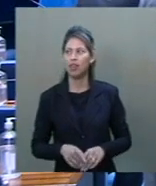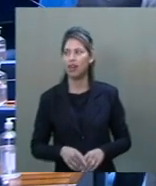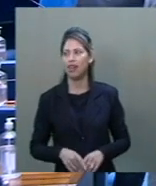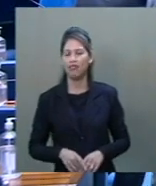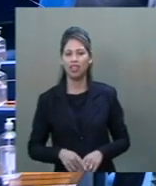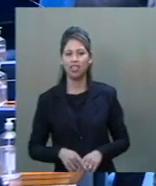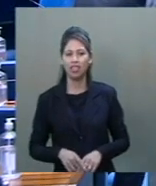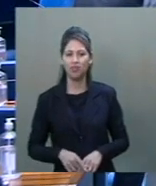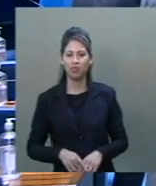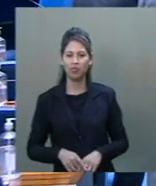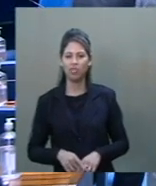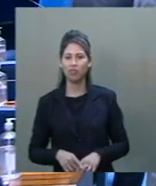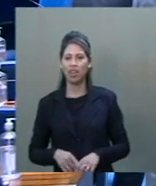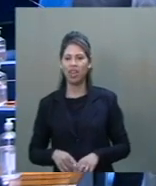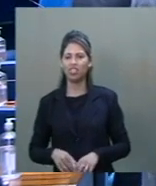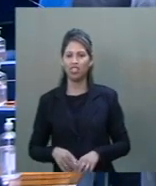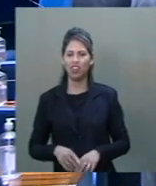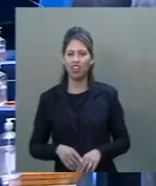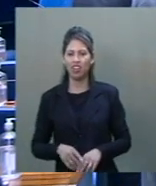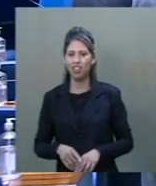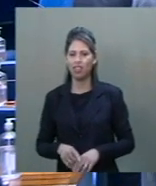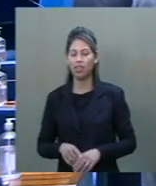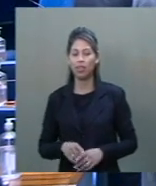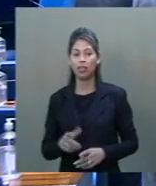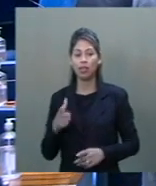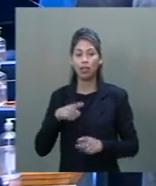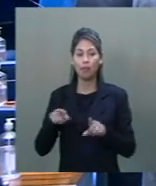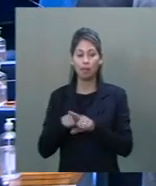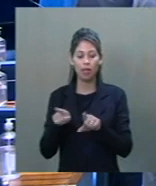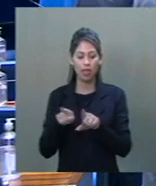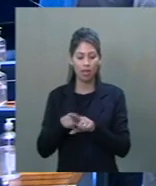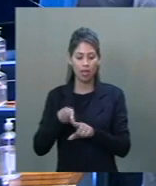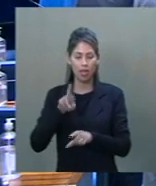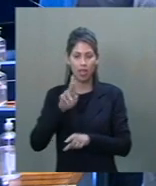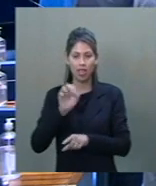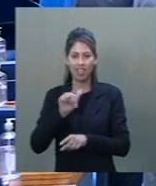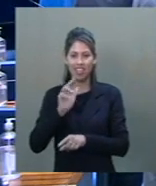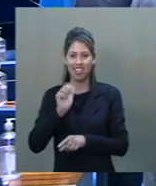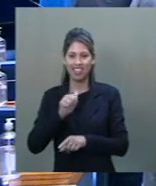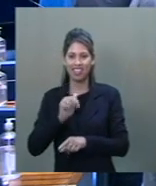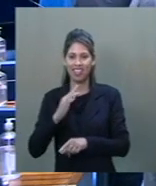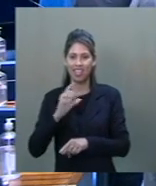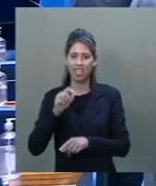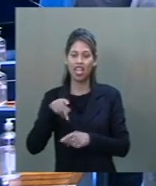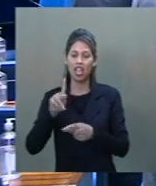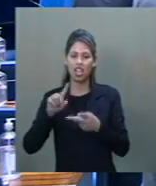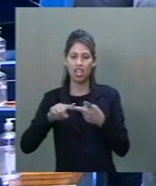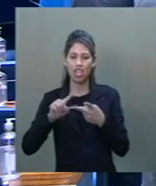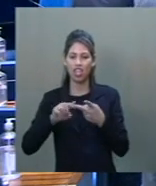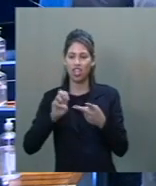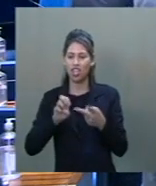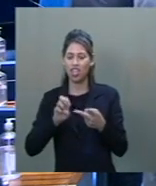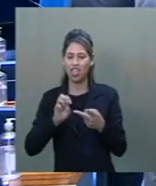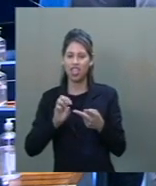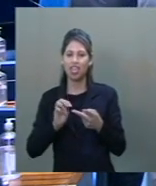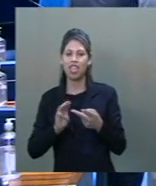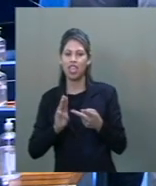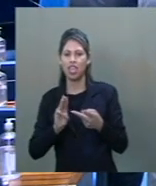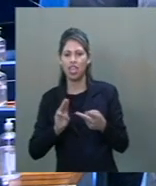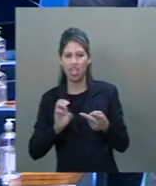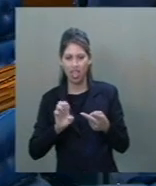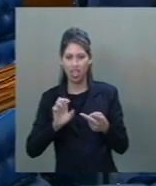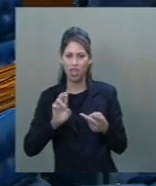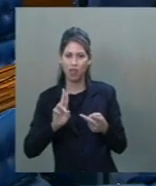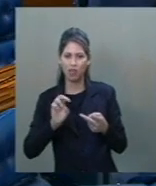Ao grande presidente Sarney, um amigo querido. Ao Renan Calheiros, amigo do meu coração. Ao senador Eunício Oliveira. Ao senador Garibaldi.